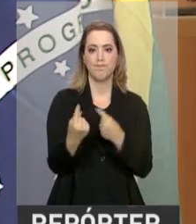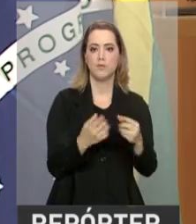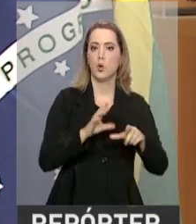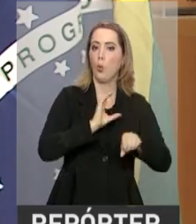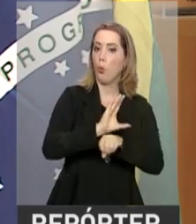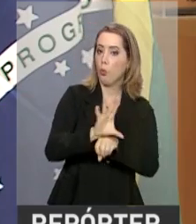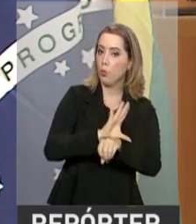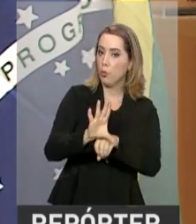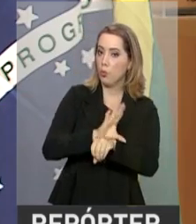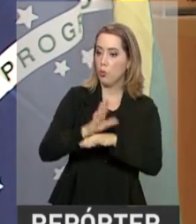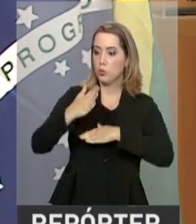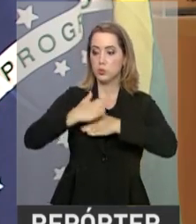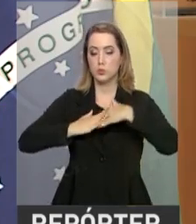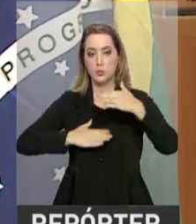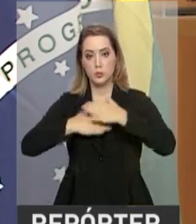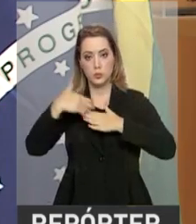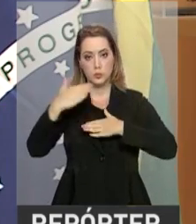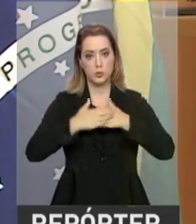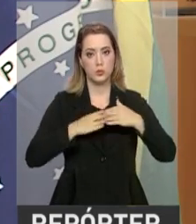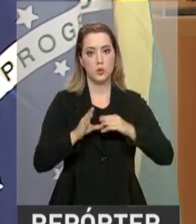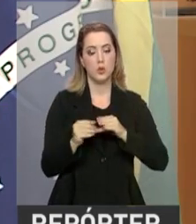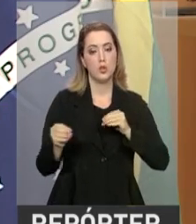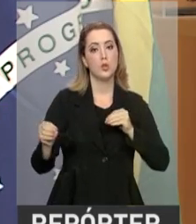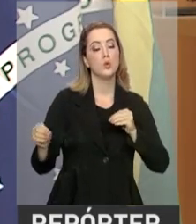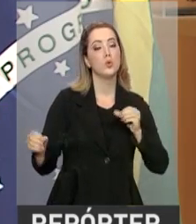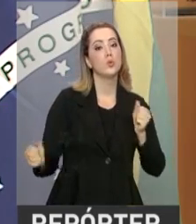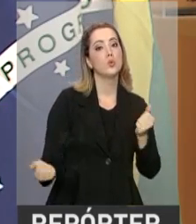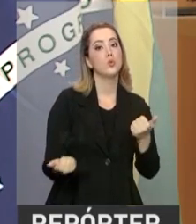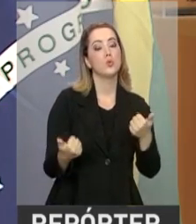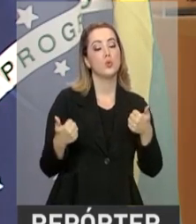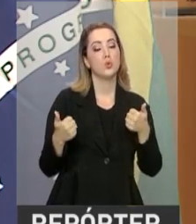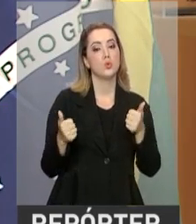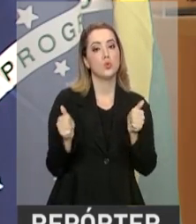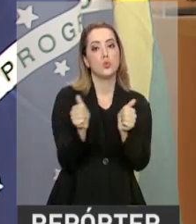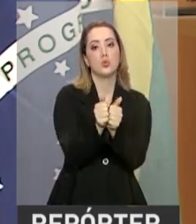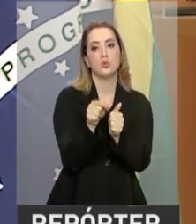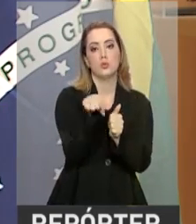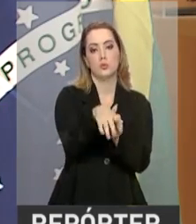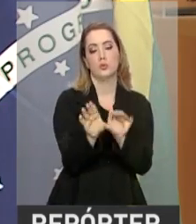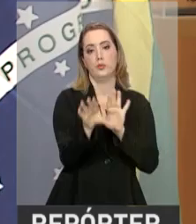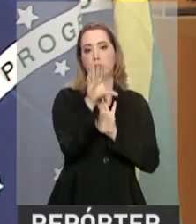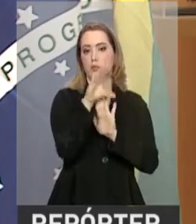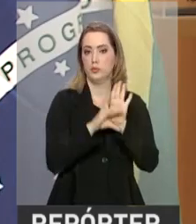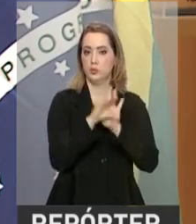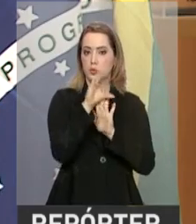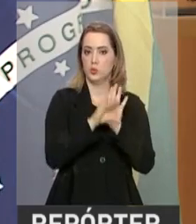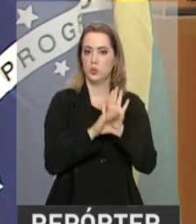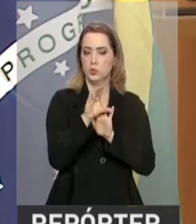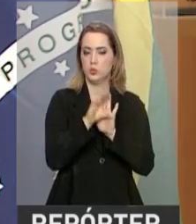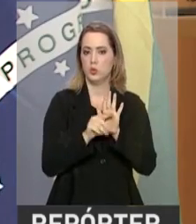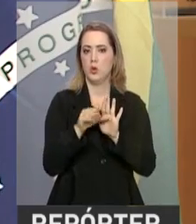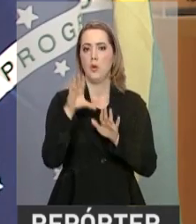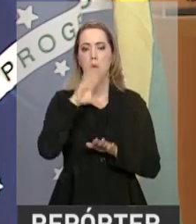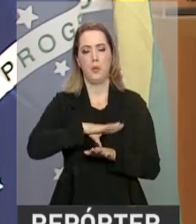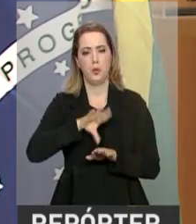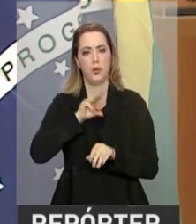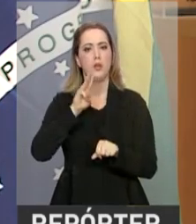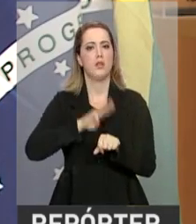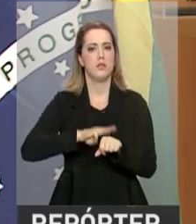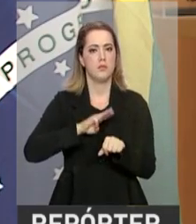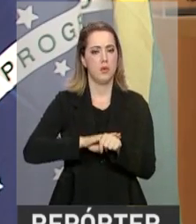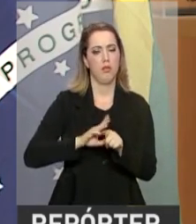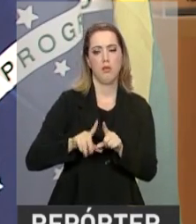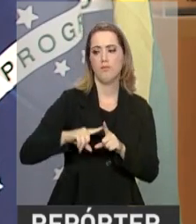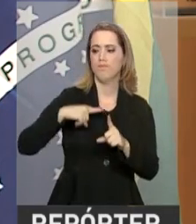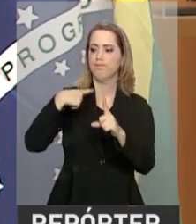técnicos profissionalizantes que se somem aquela grade aquela grade mínima obrigatória Portuguesa e matemática